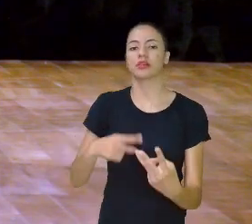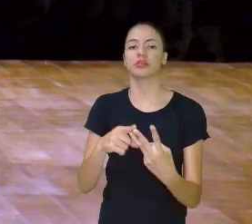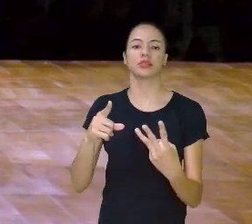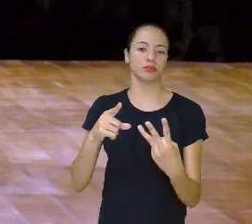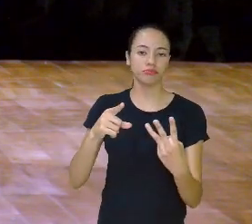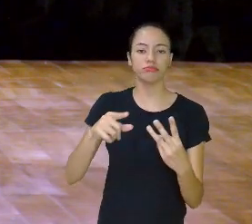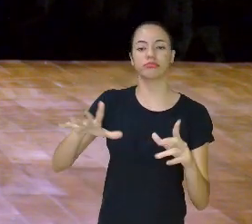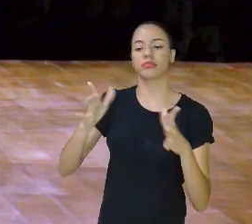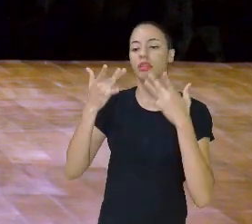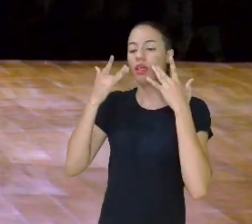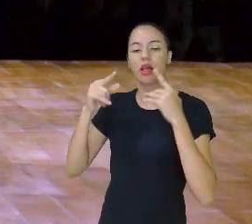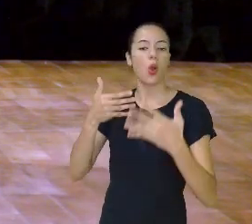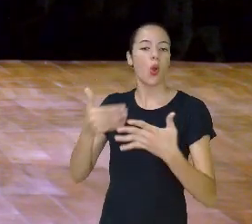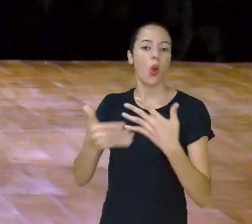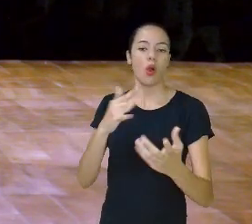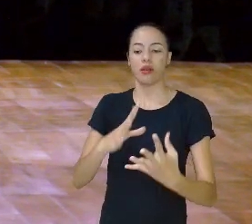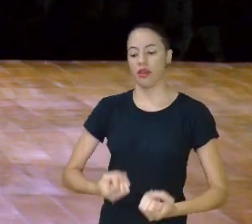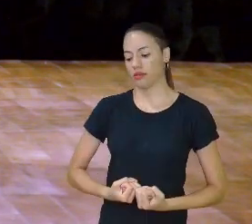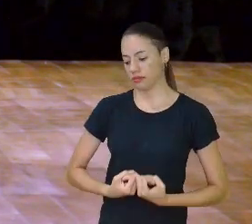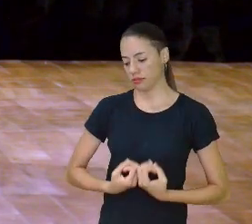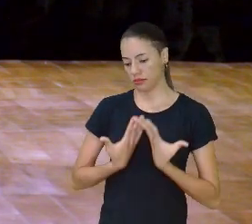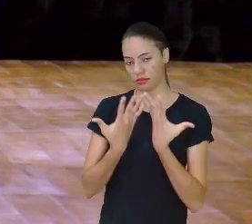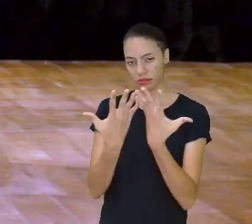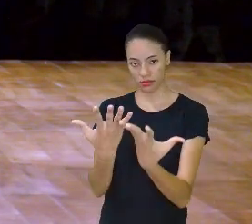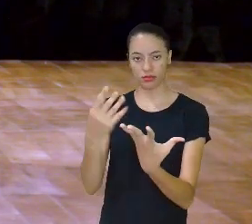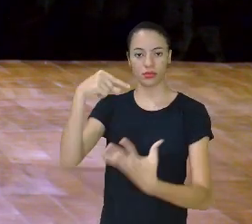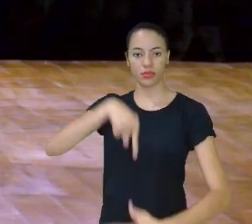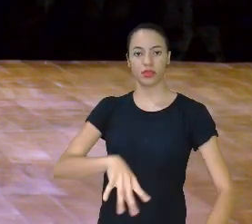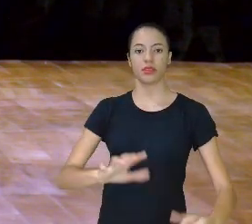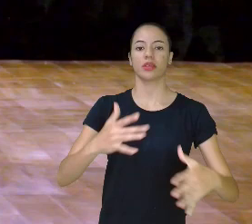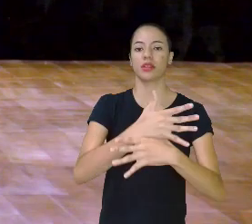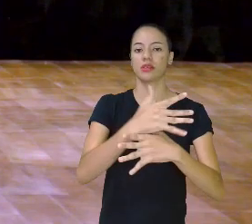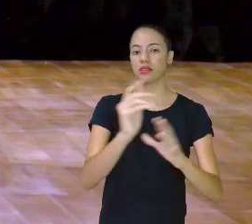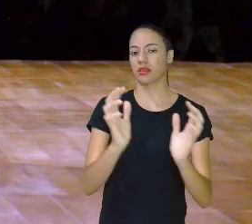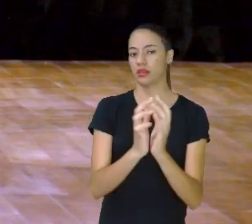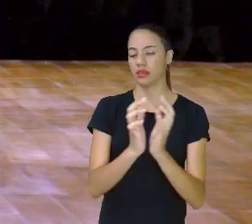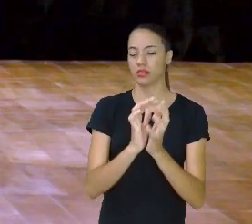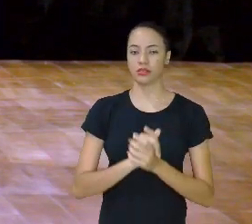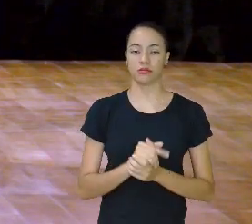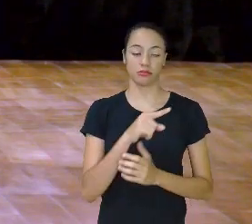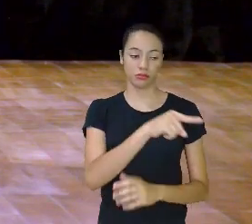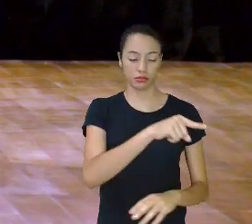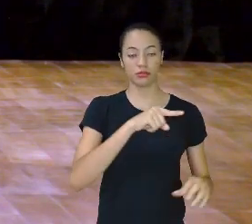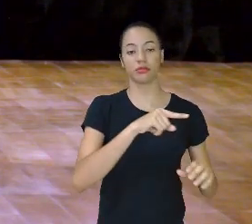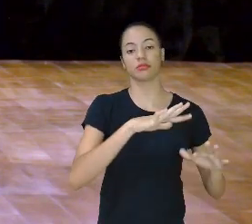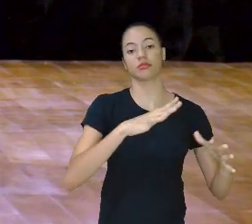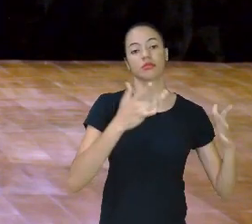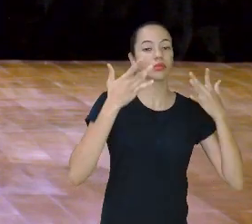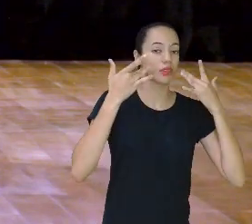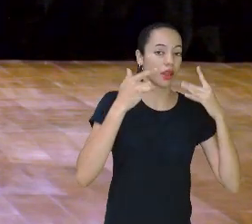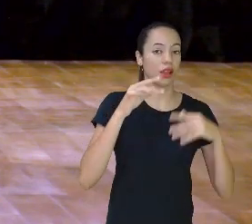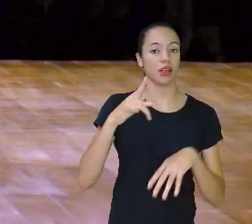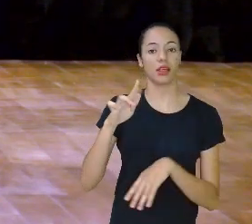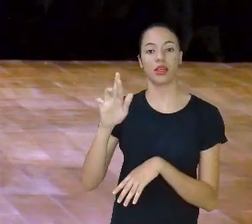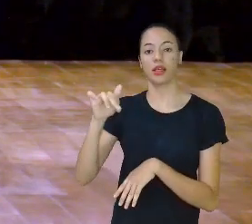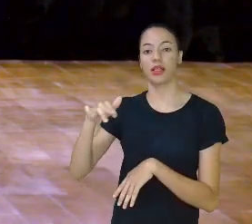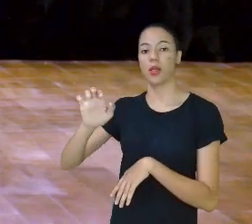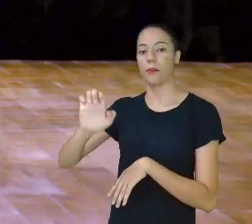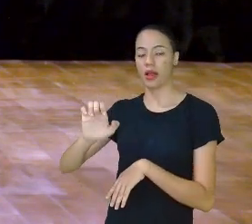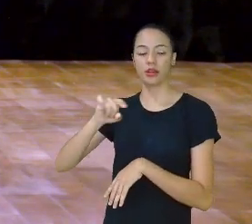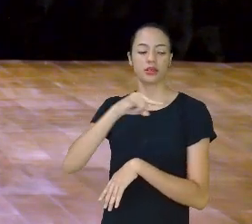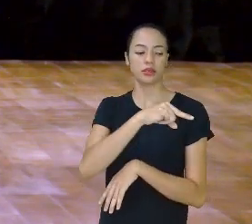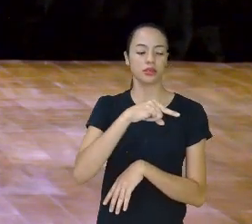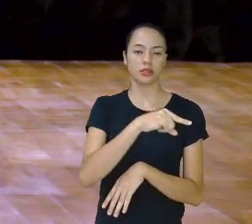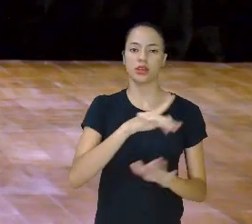todas as manifestações que há em nossa cidade. Então, falar no Teatro do Parque é falar em um local que vem